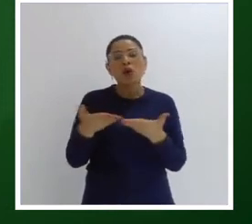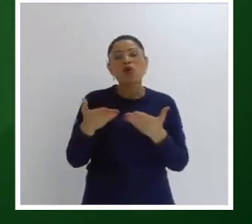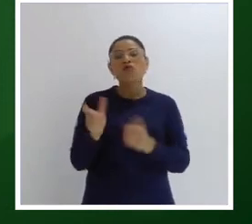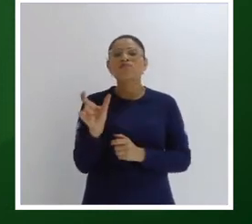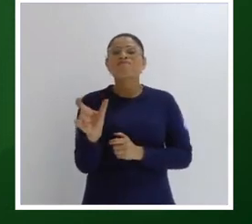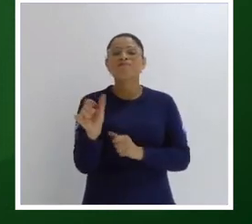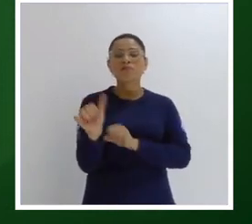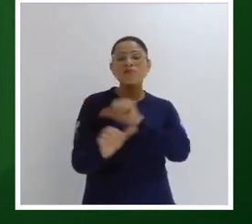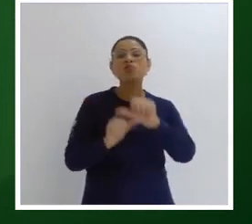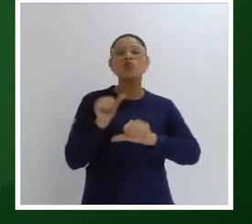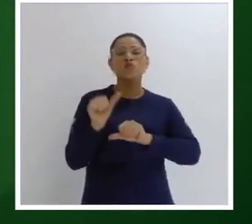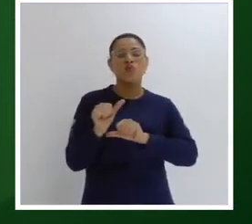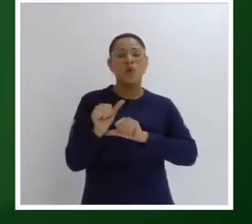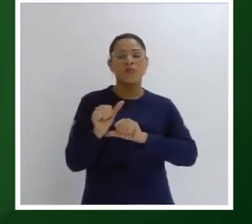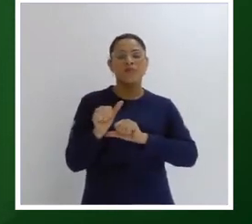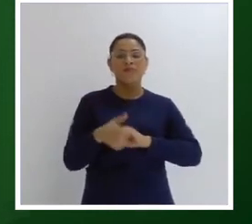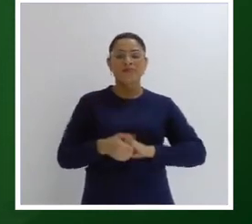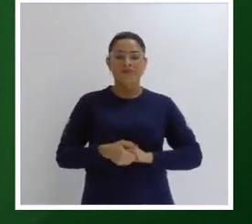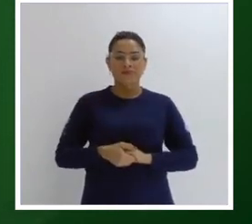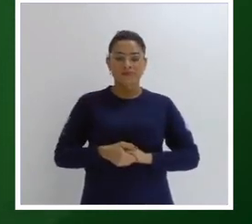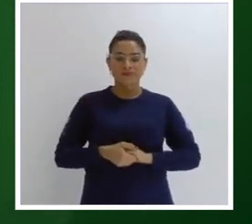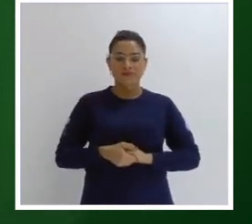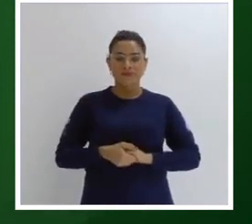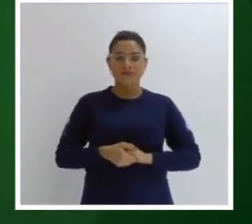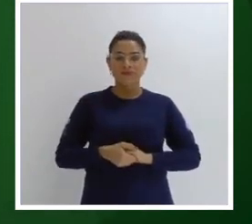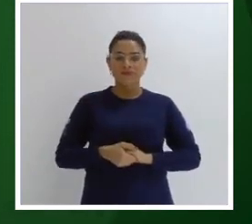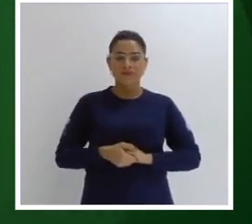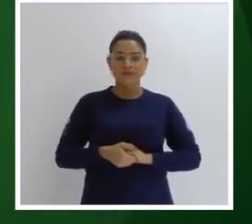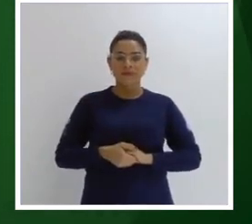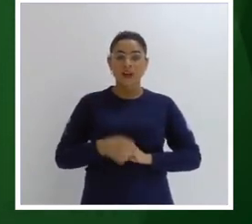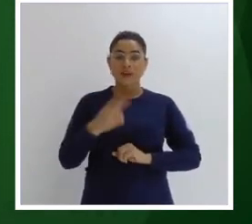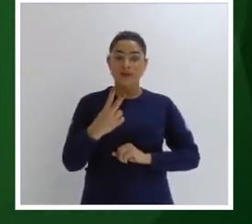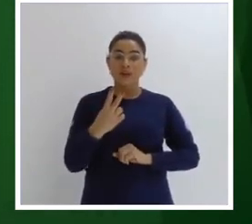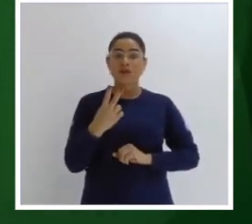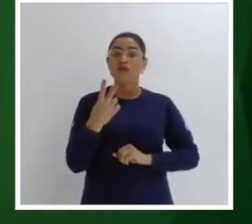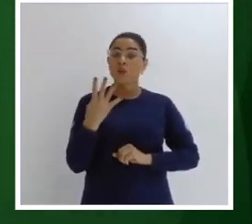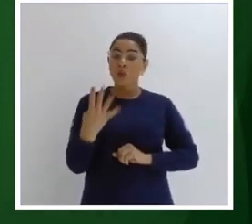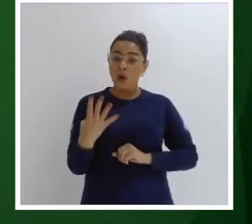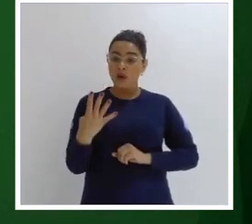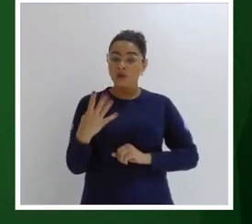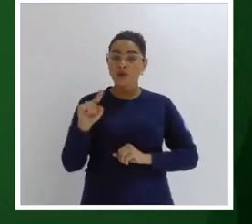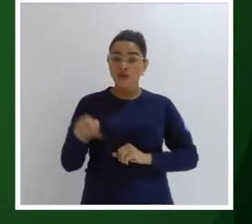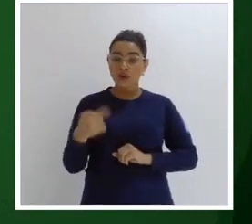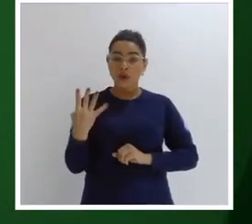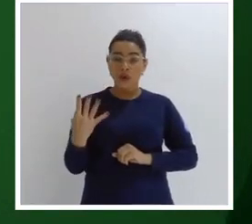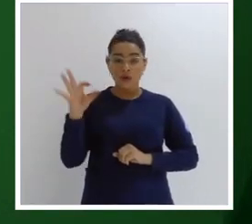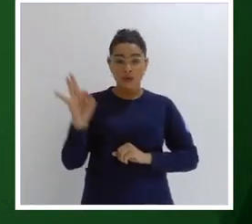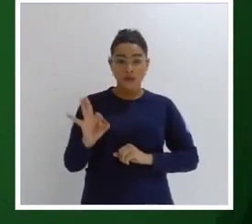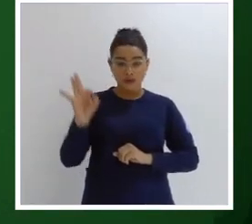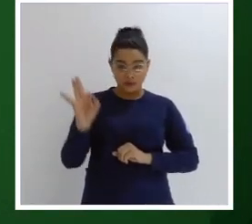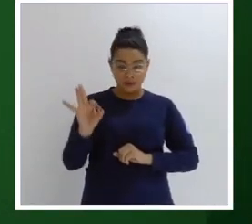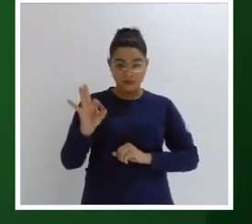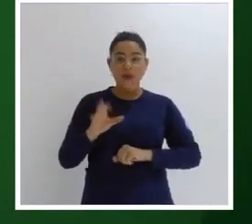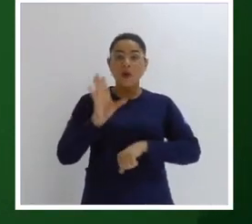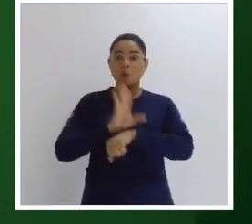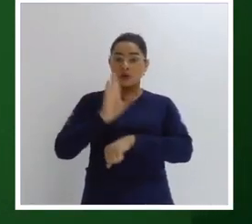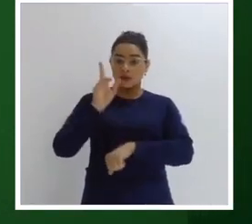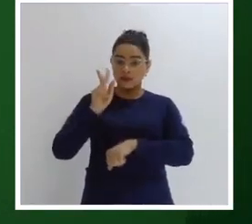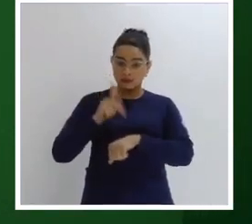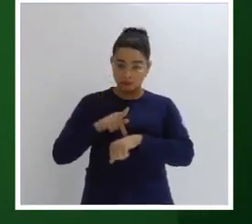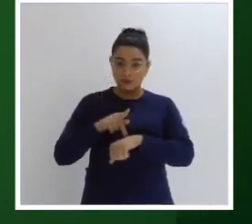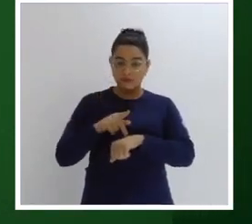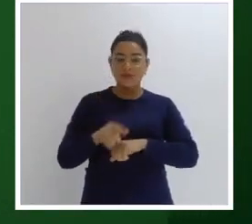carreira nomenclaturas mudar 24,4% é coordenador de gestão pedagógica